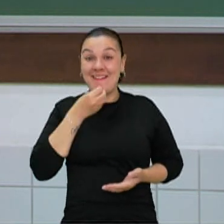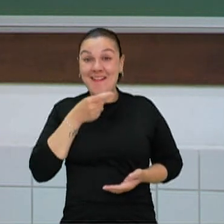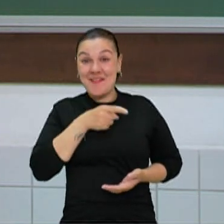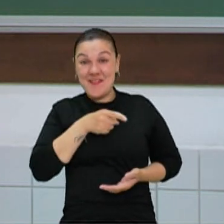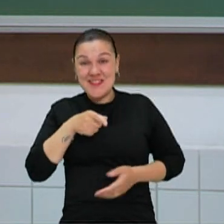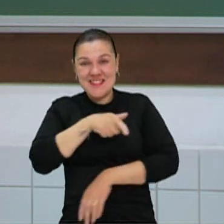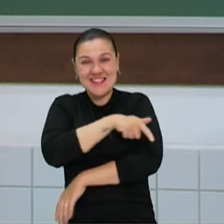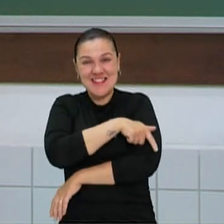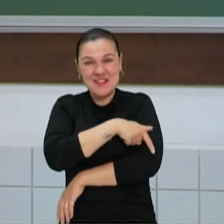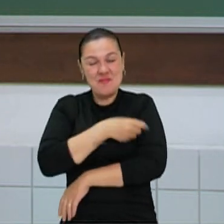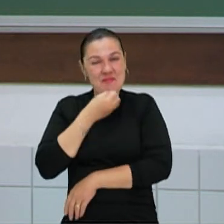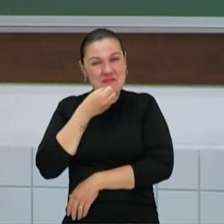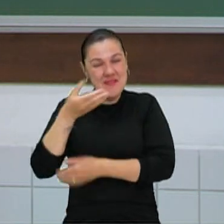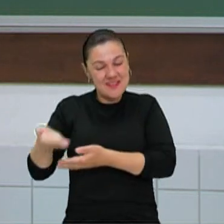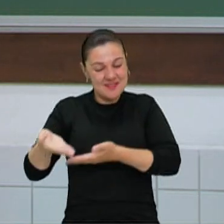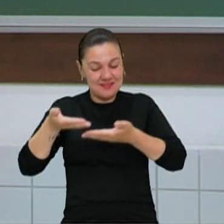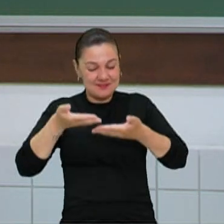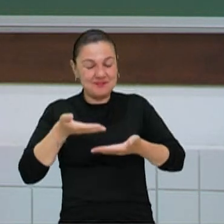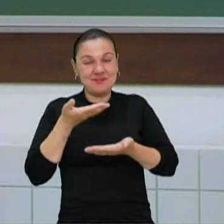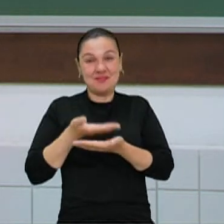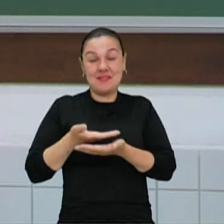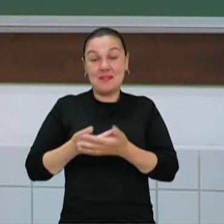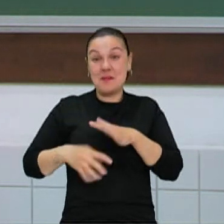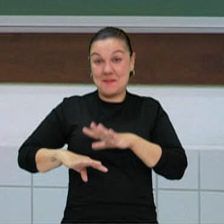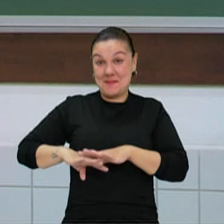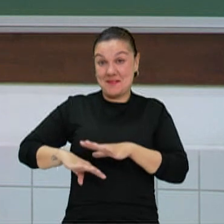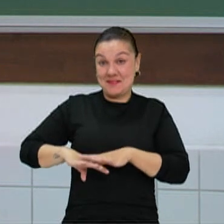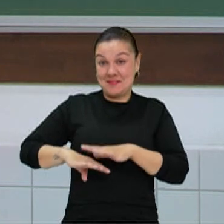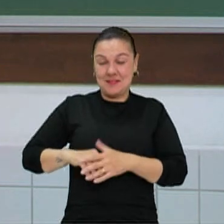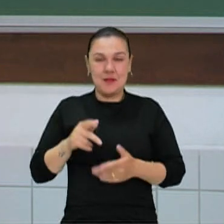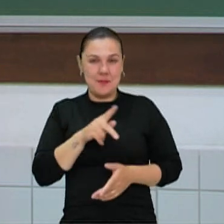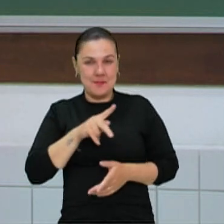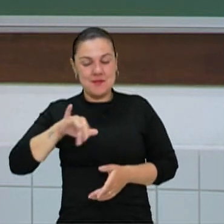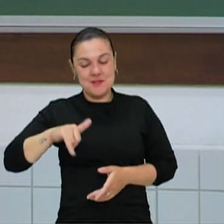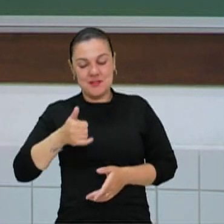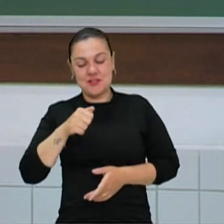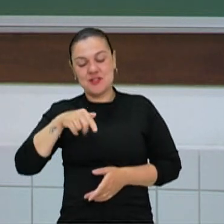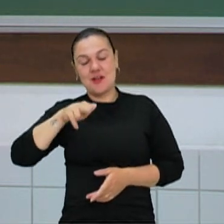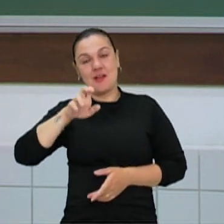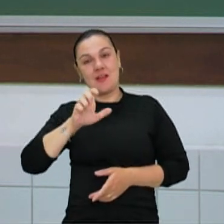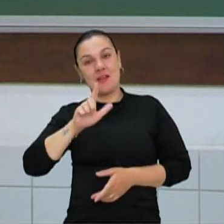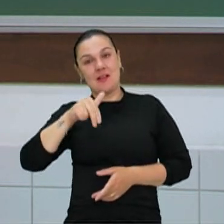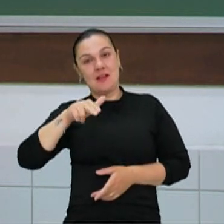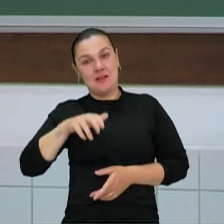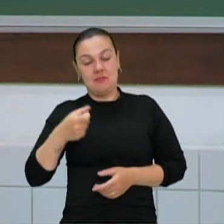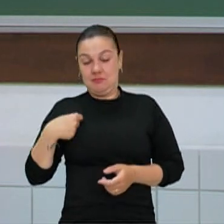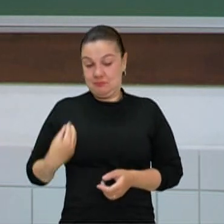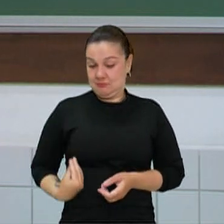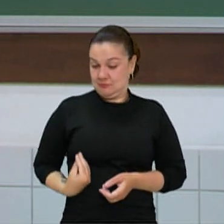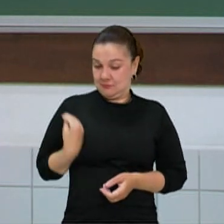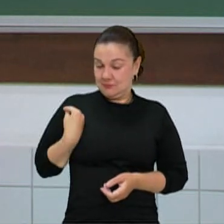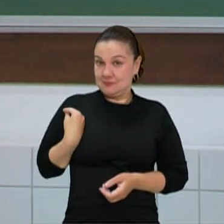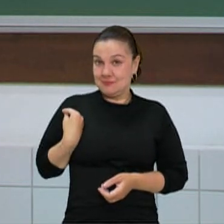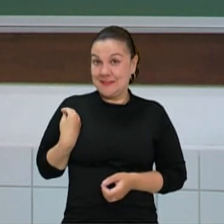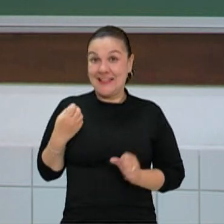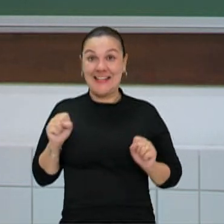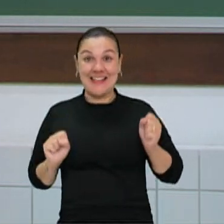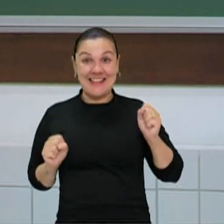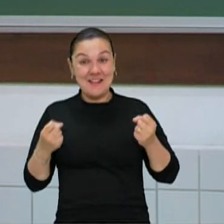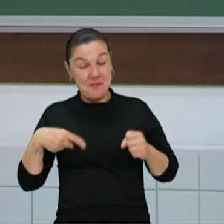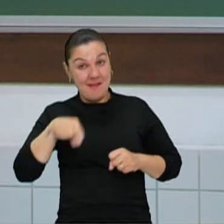sétimo ano, sejam todos bem-vindos a mais uma aula de matemática. Sou a professora Jaqueline e estou aqui super animada